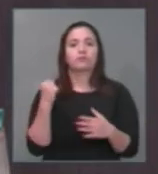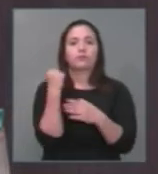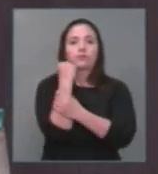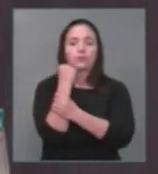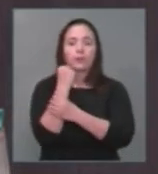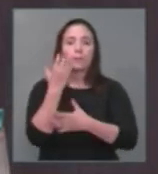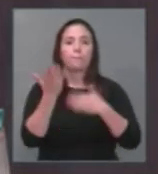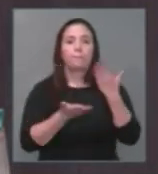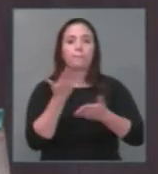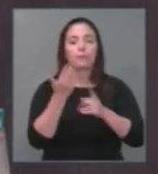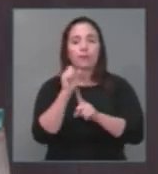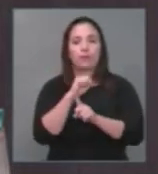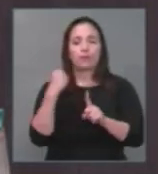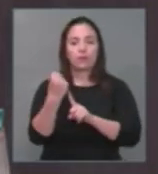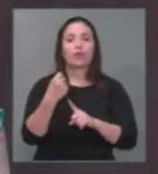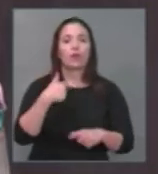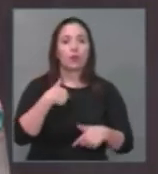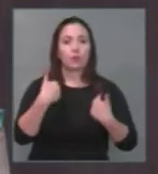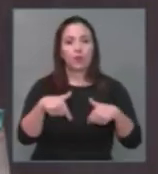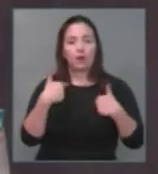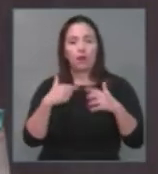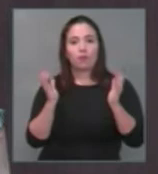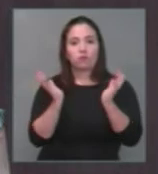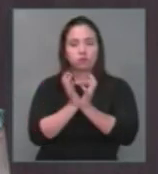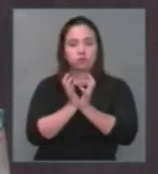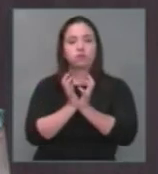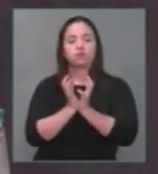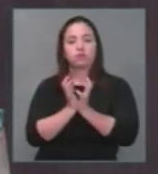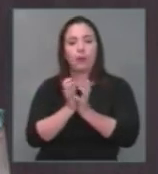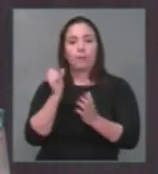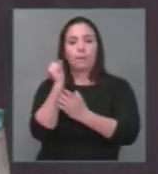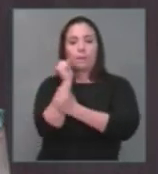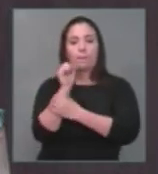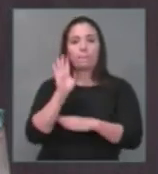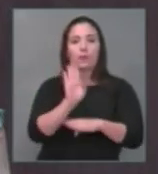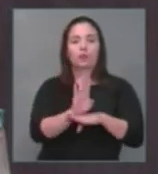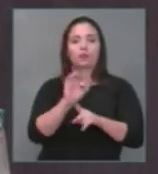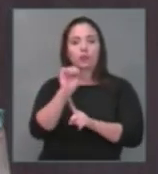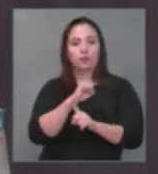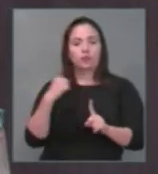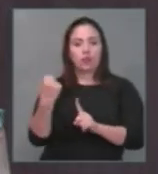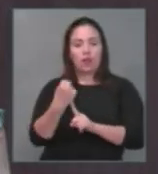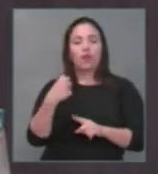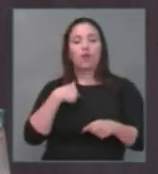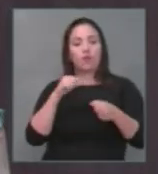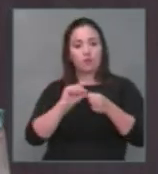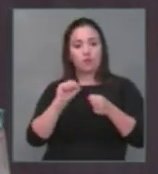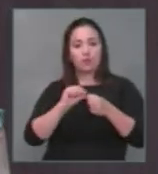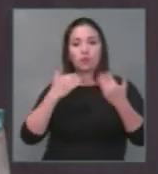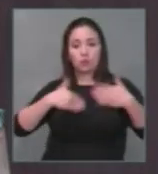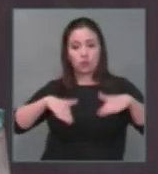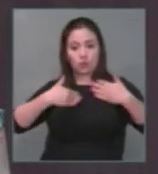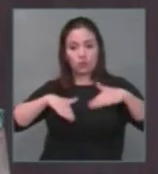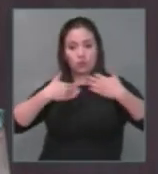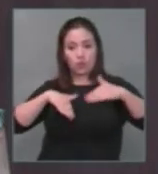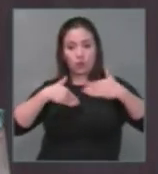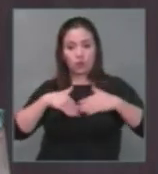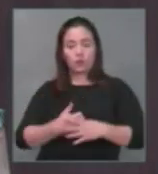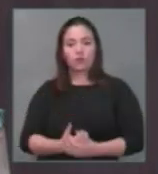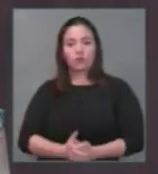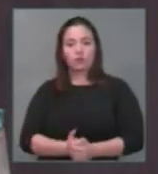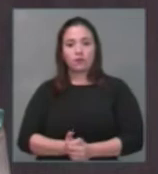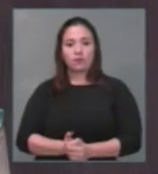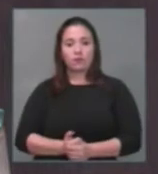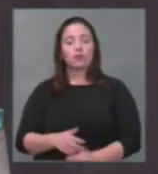tenho orgulho de ser trabalhador do sistema de proteção social deste país. Fiz concurso para isso. E sei